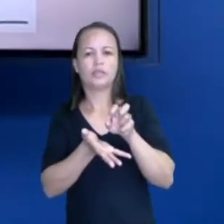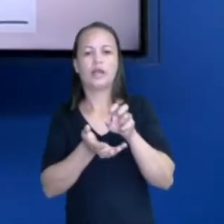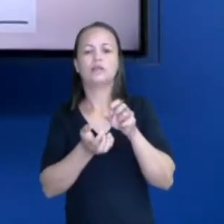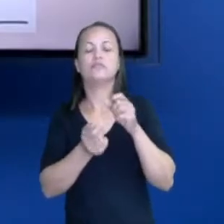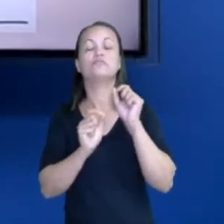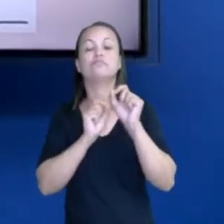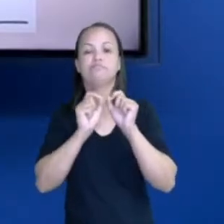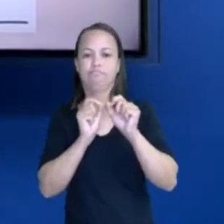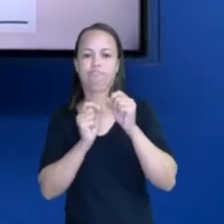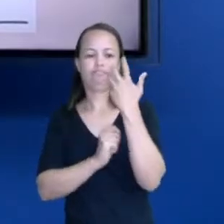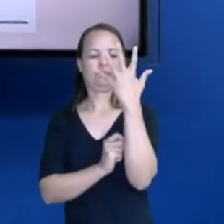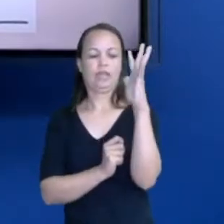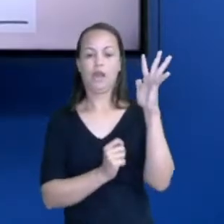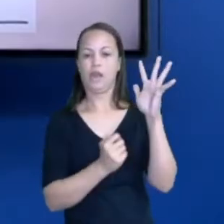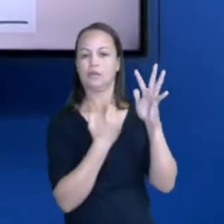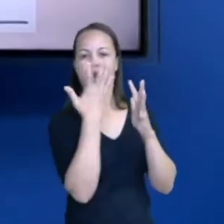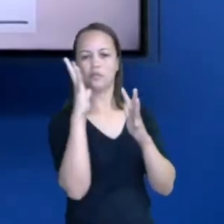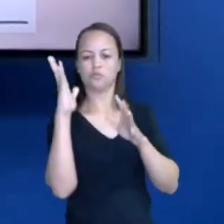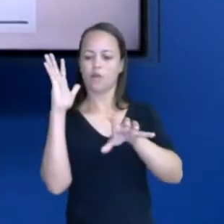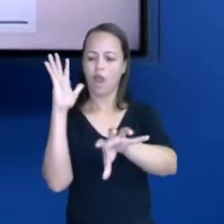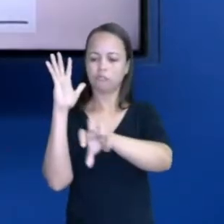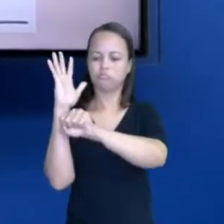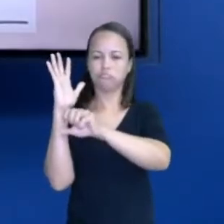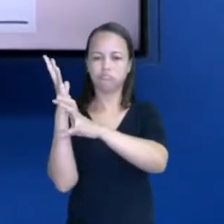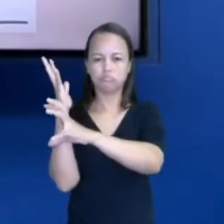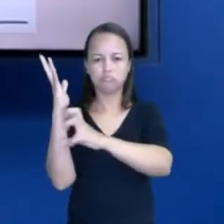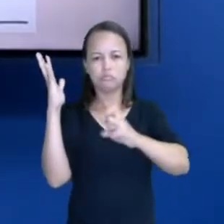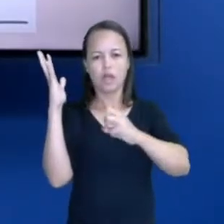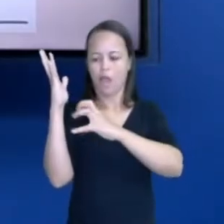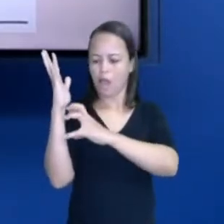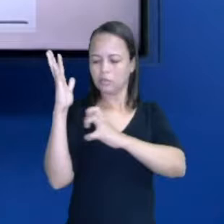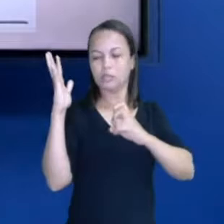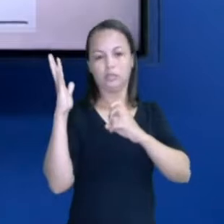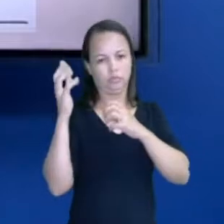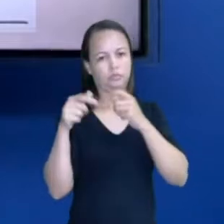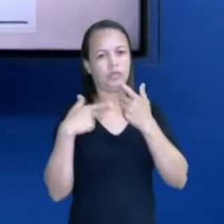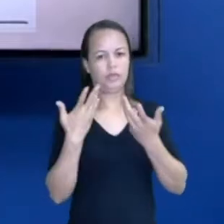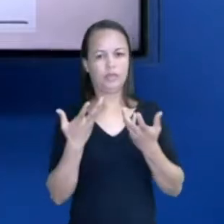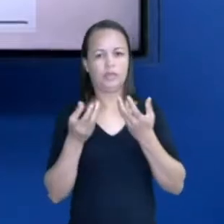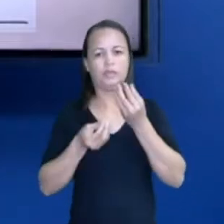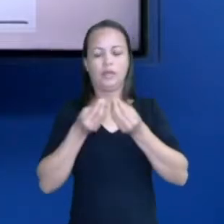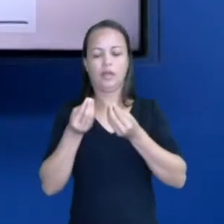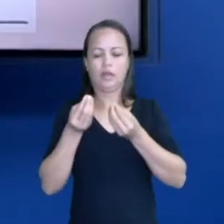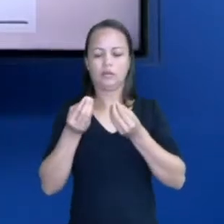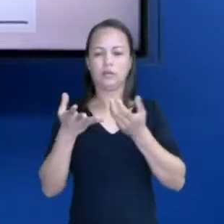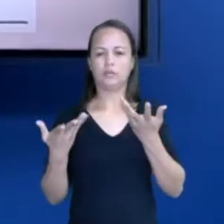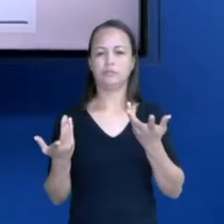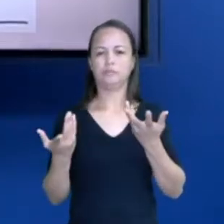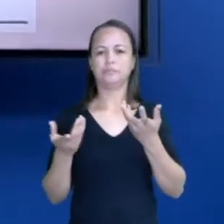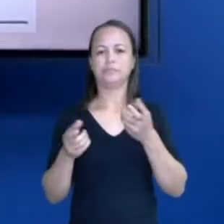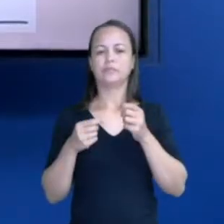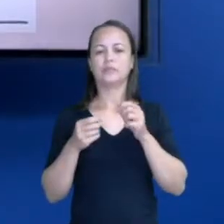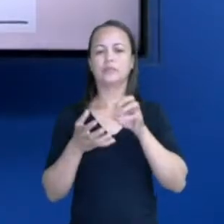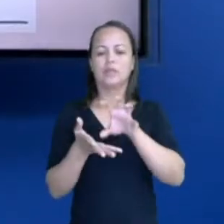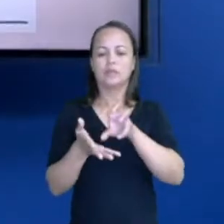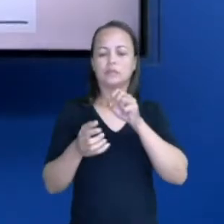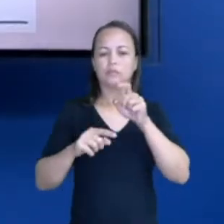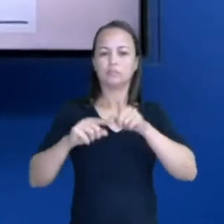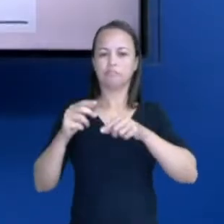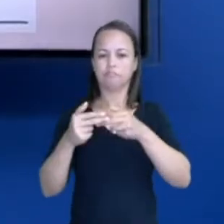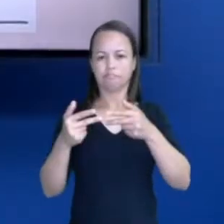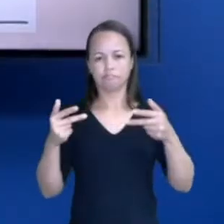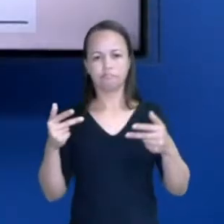advêm da natureza. Todos os materiais, na verdade, que nós encontramos na nossa vida, nós retiramos esses materiais